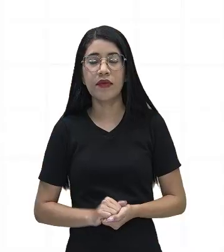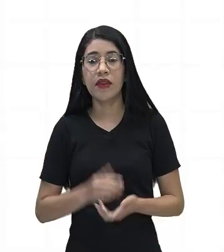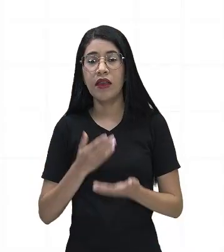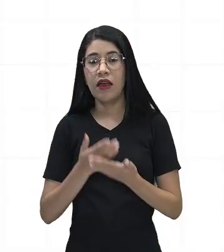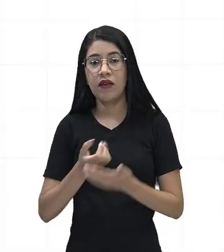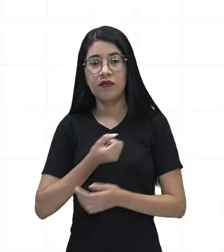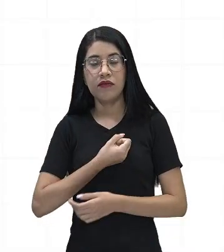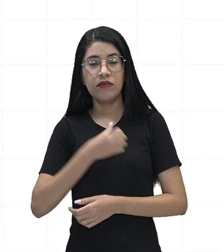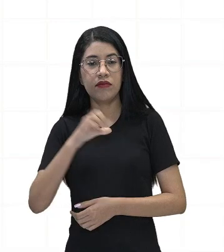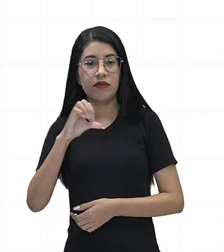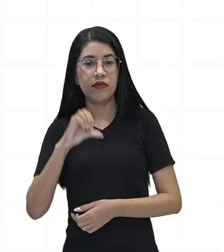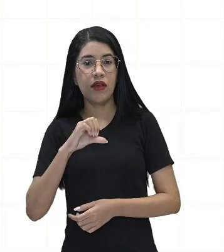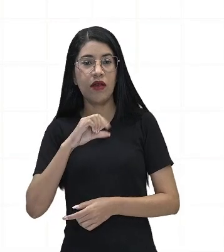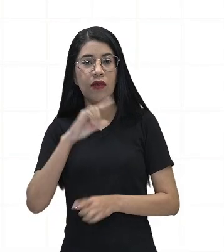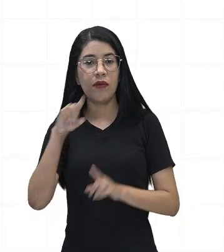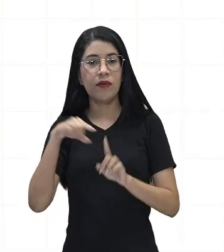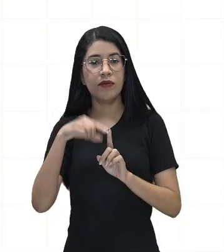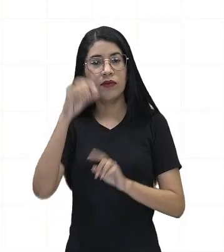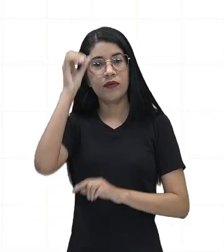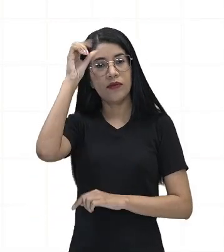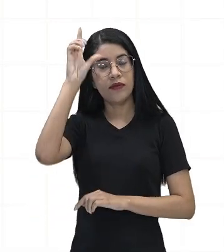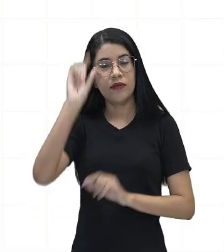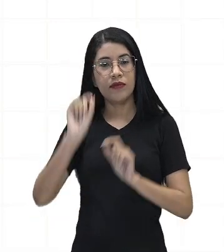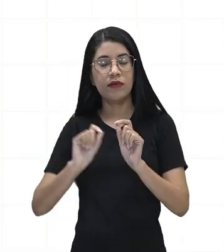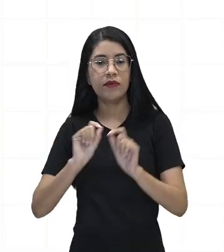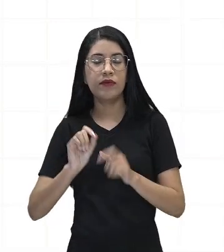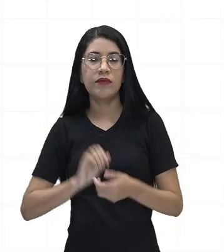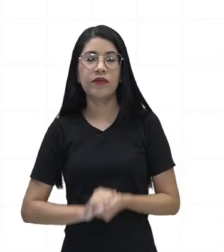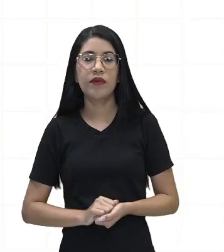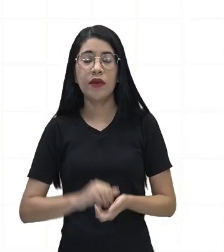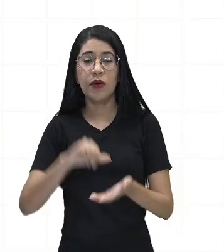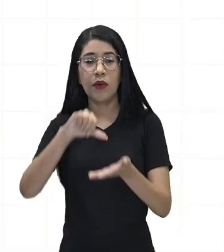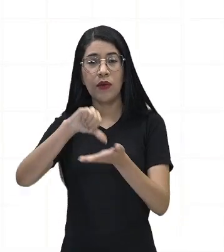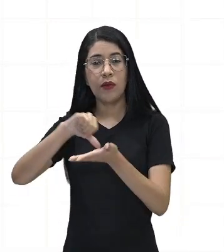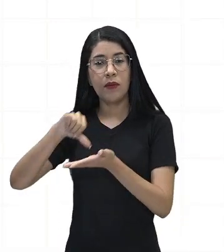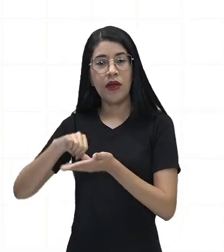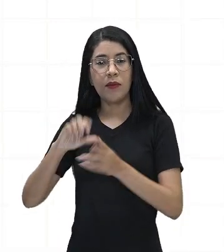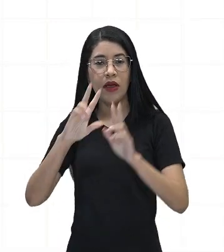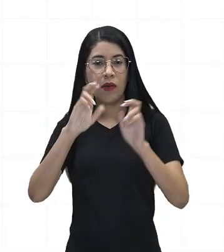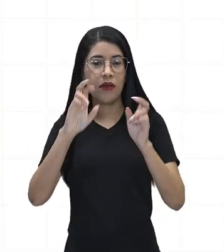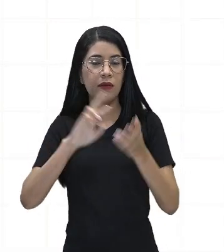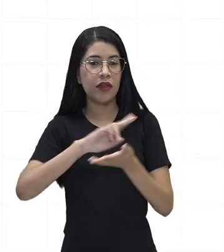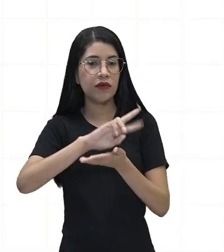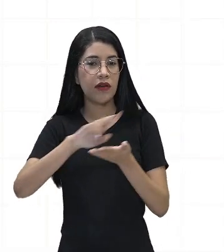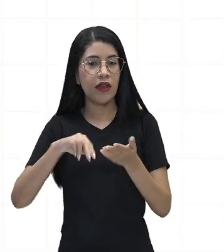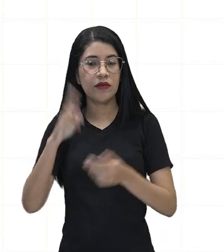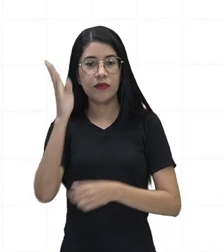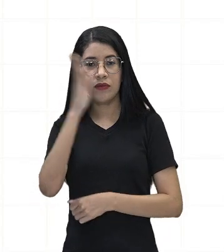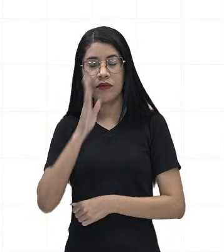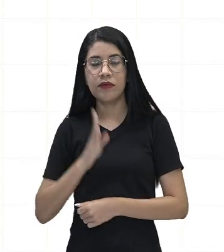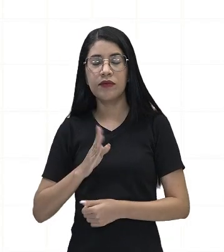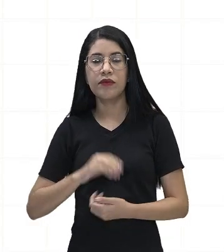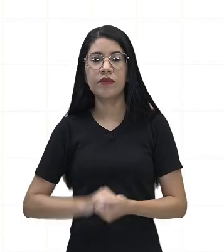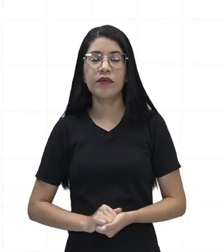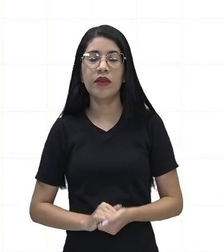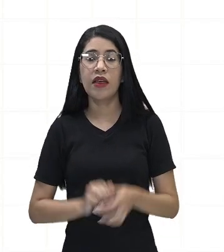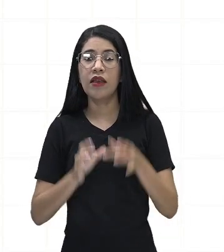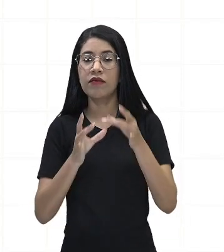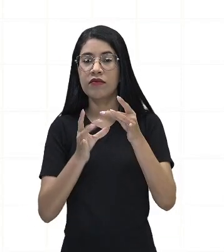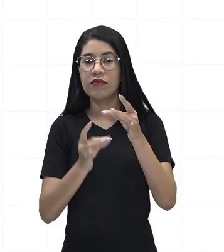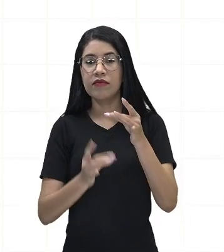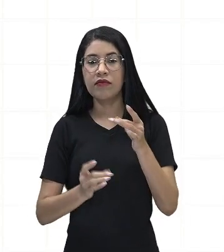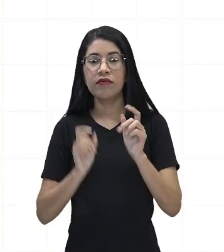número 9, que tem como objeto de conhecimento mapas temáticos do Brasil. E o que nós iremos verificar